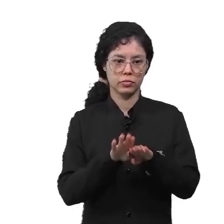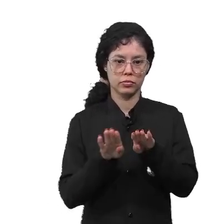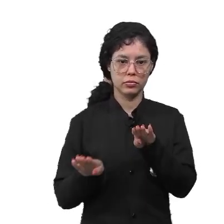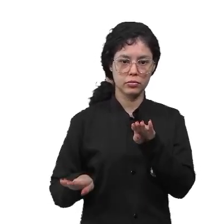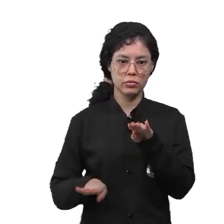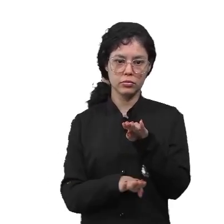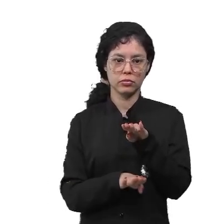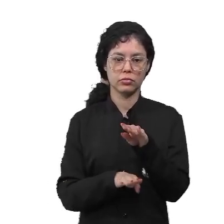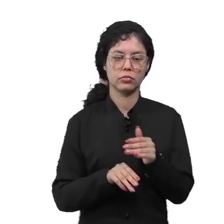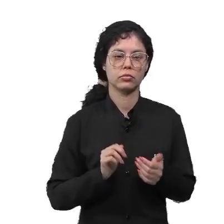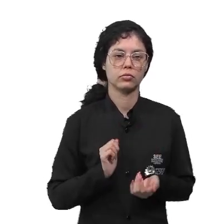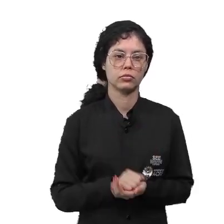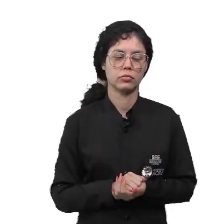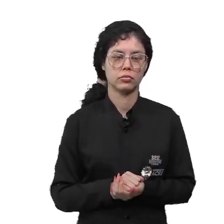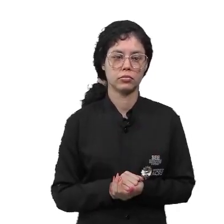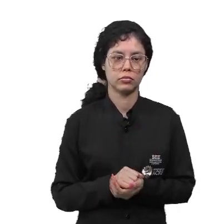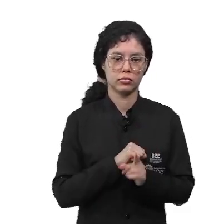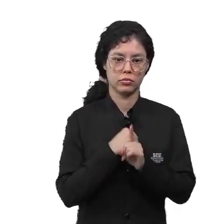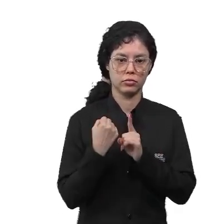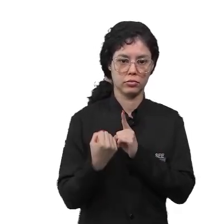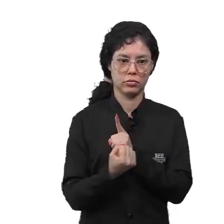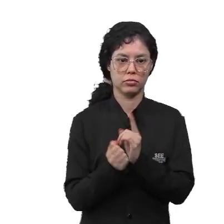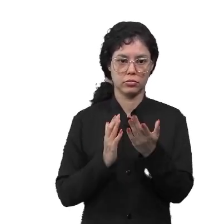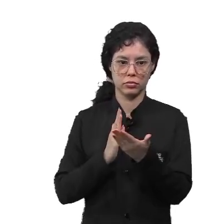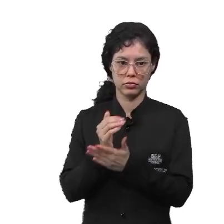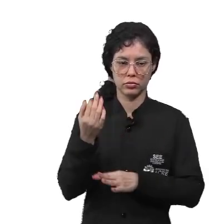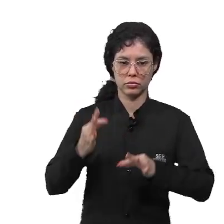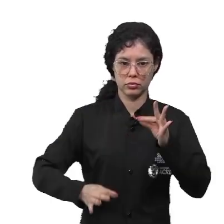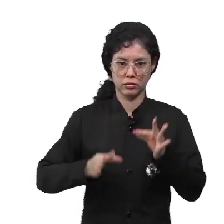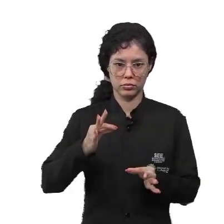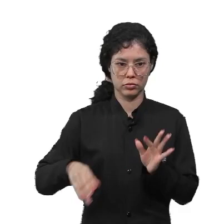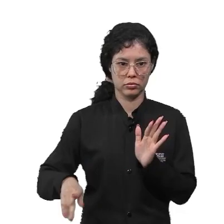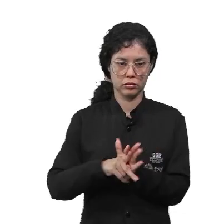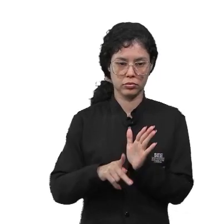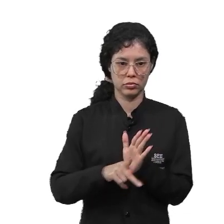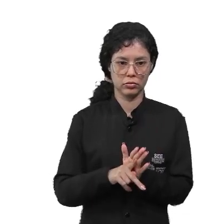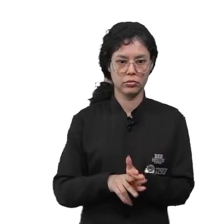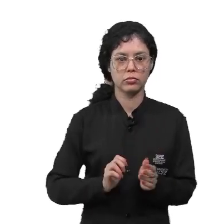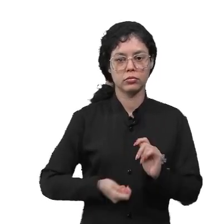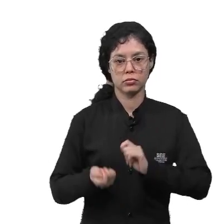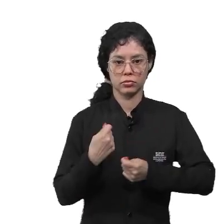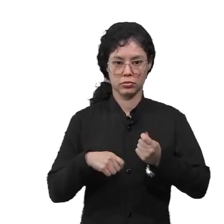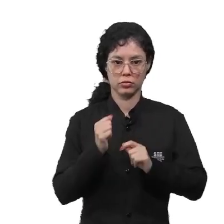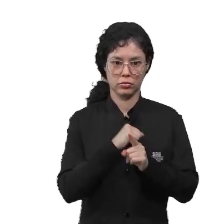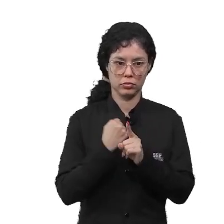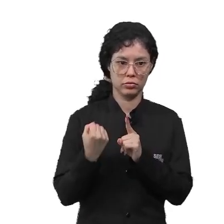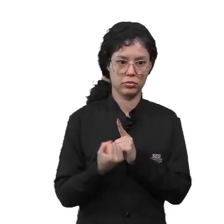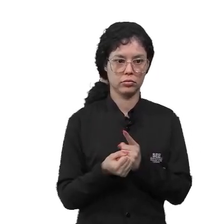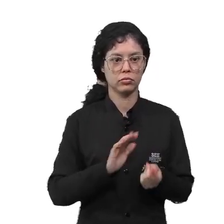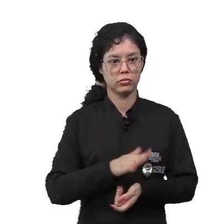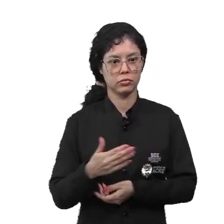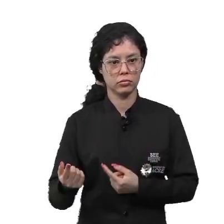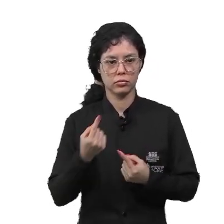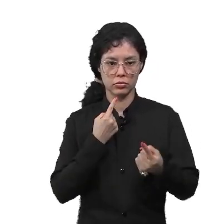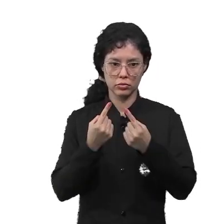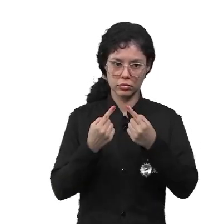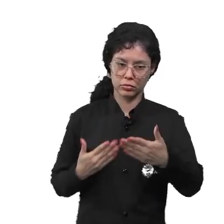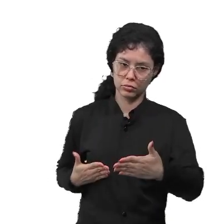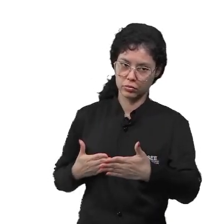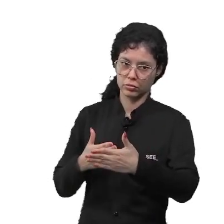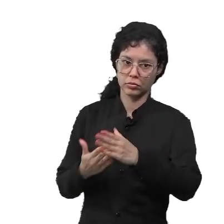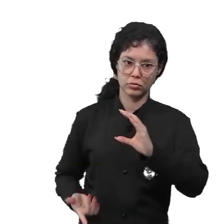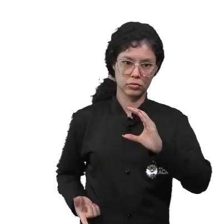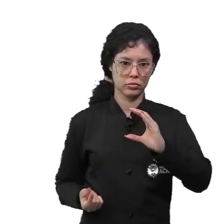Desigualdade social. A busca por justiça econômica e social, enquanto